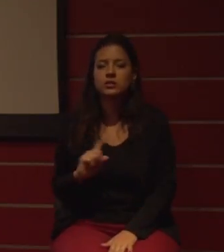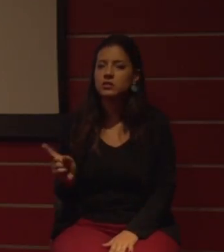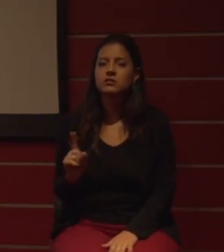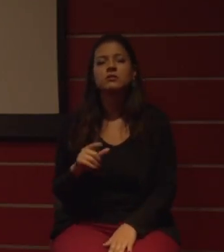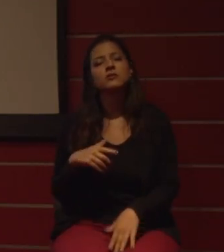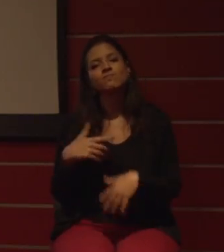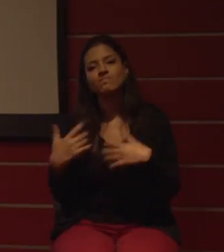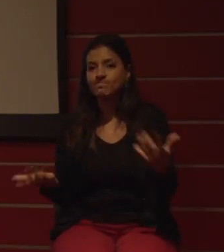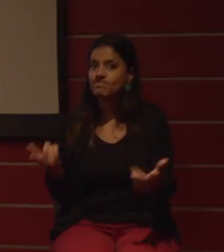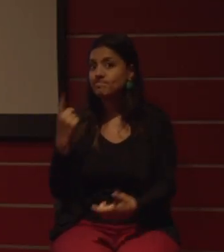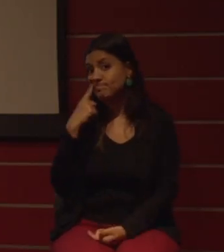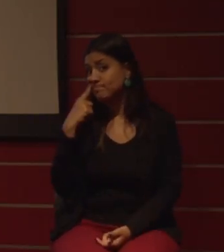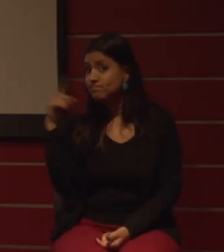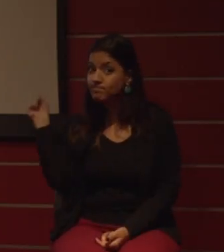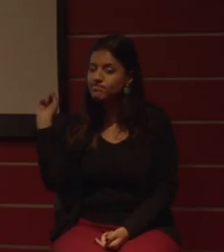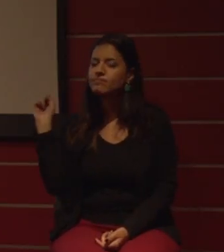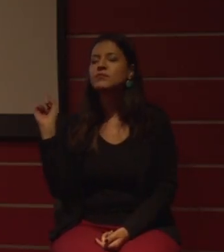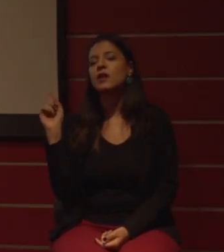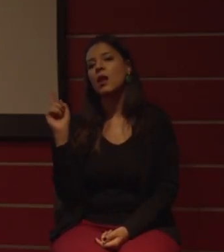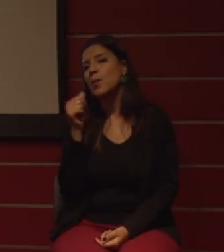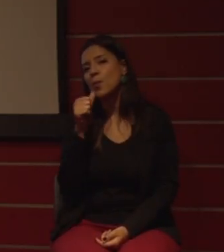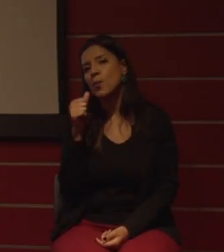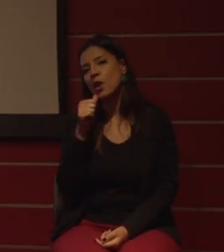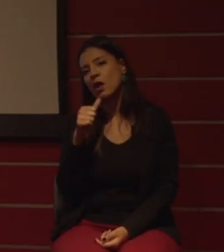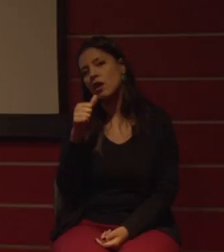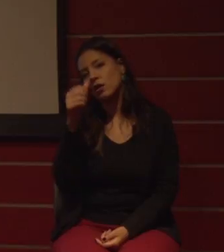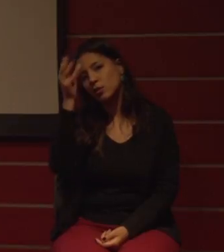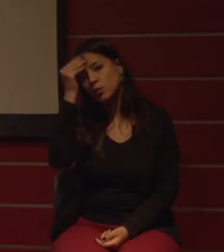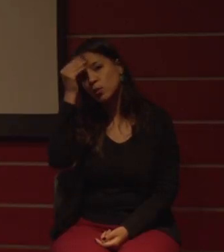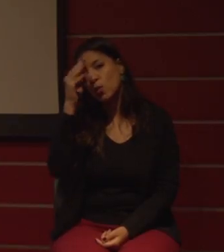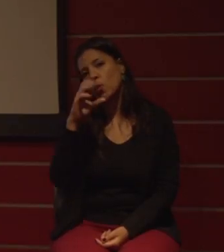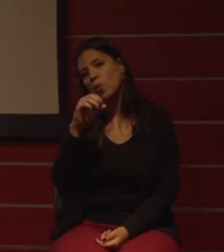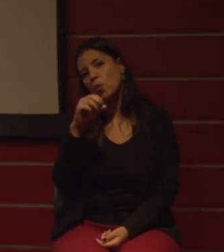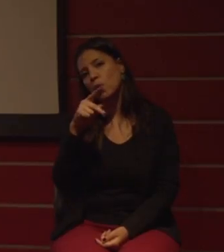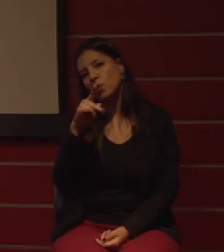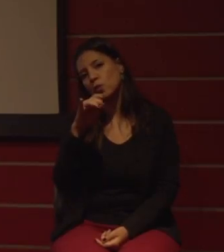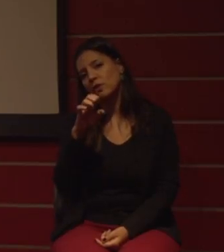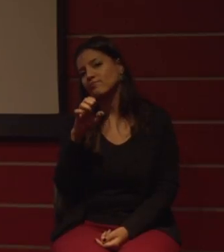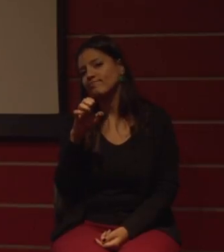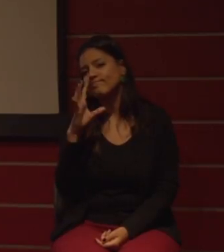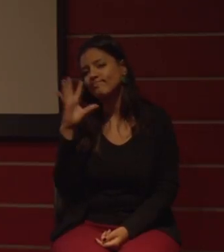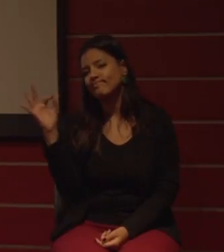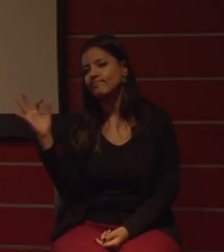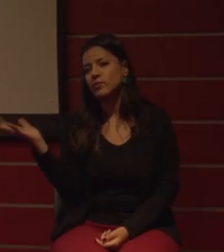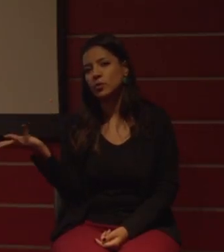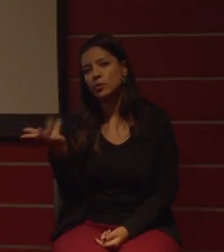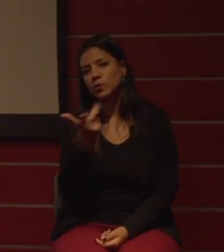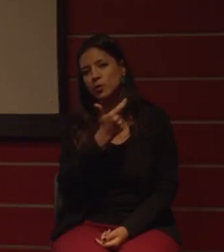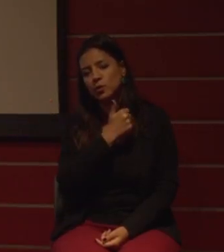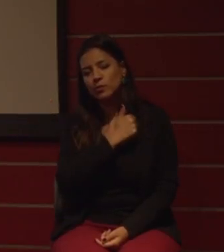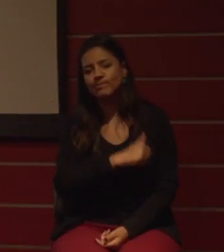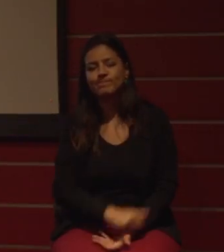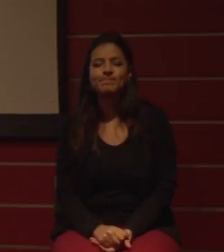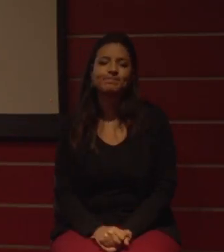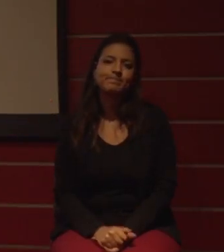e prestem atenção na Cook que ela é ela ela é fantástica né